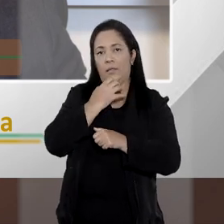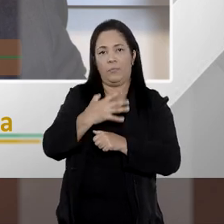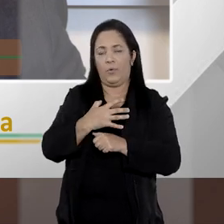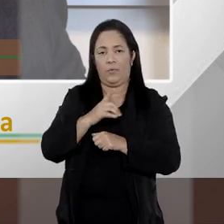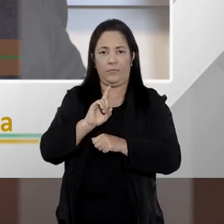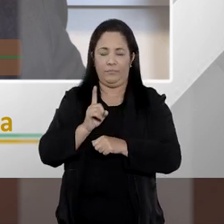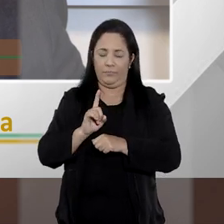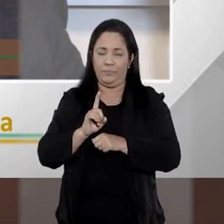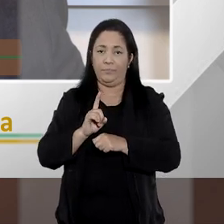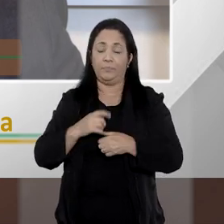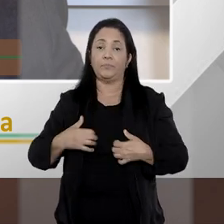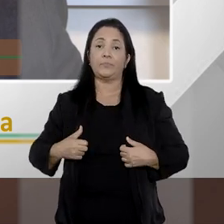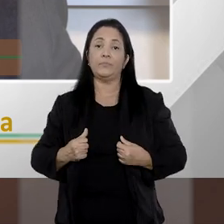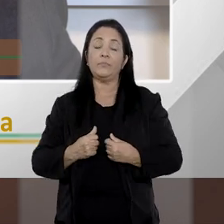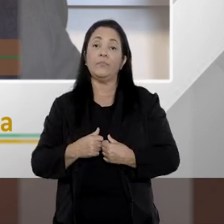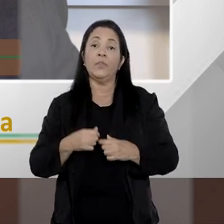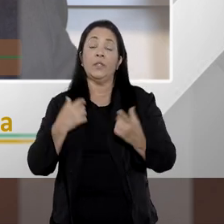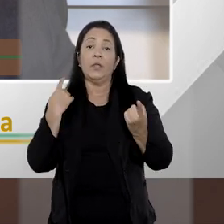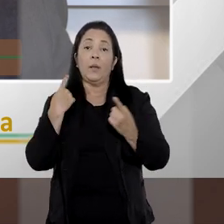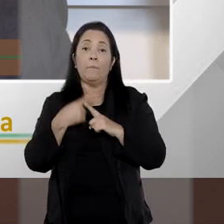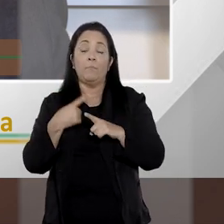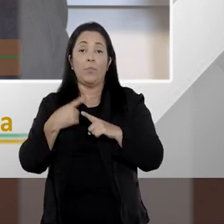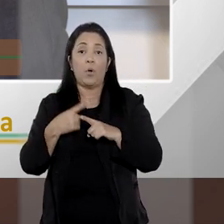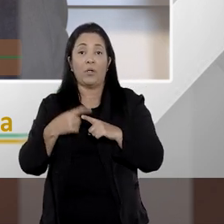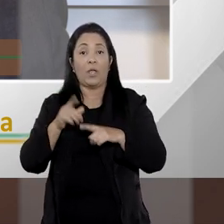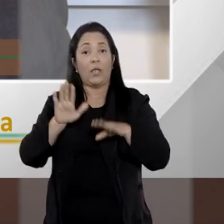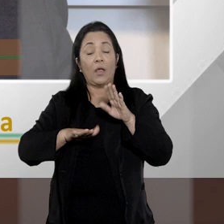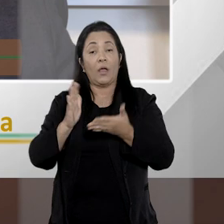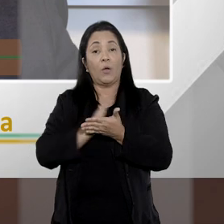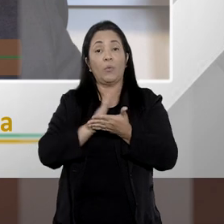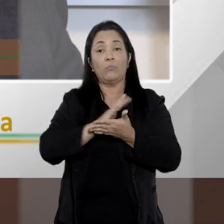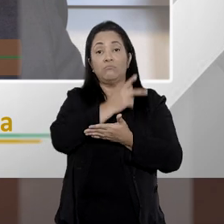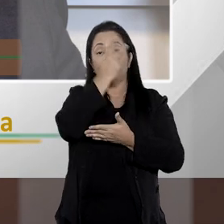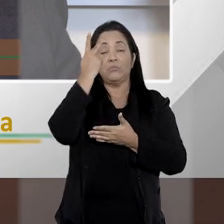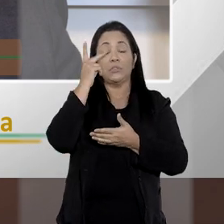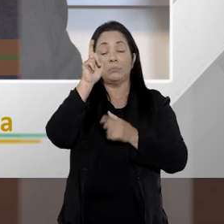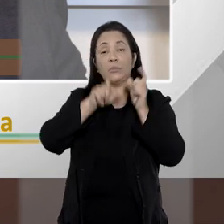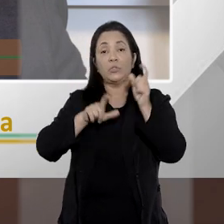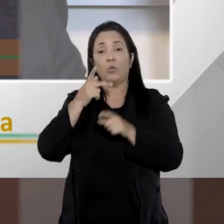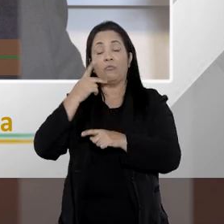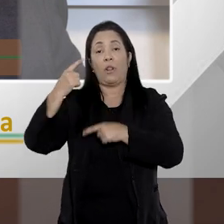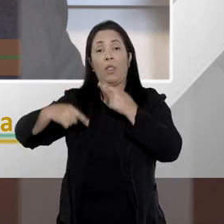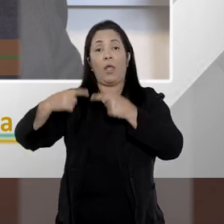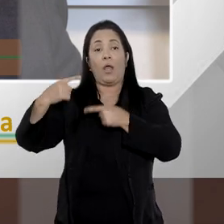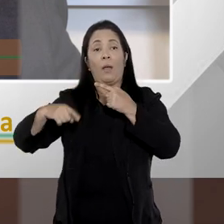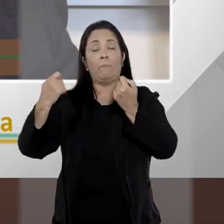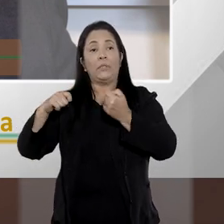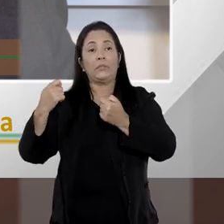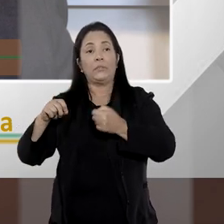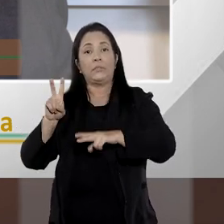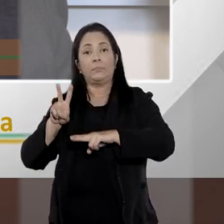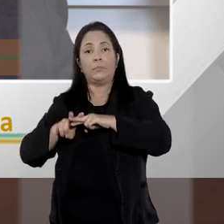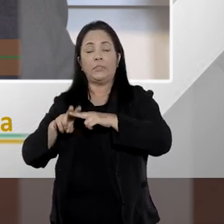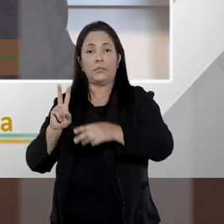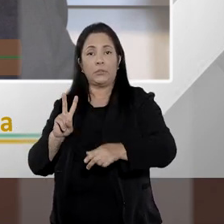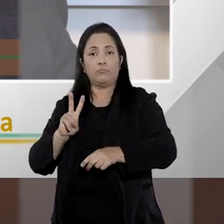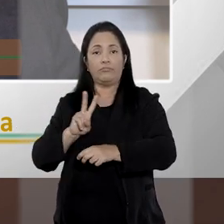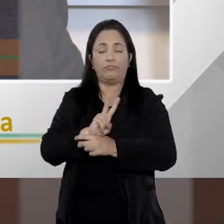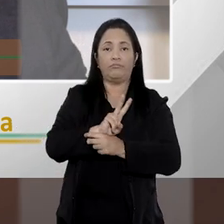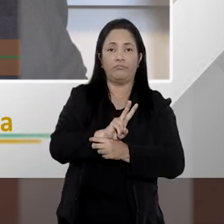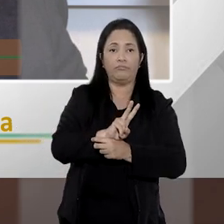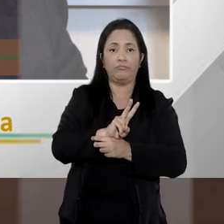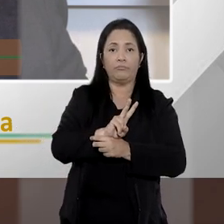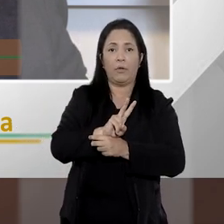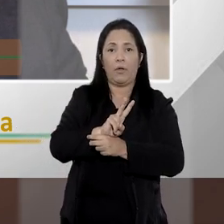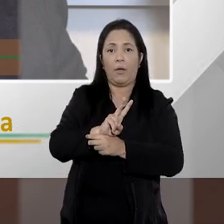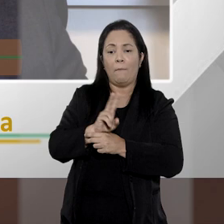racional, ao contrário do que eventualmente se sustenta, para se buscar o aprimoramento do ser humano. Não é à toa